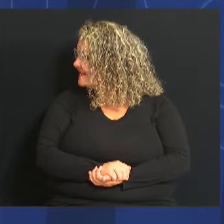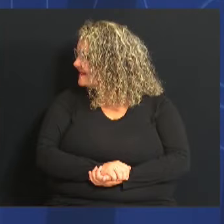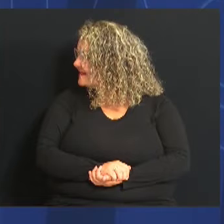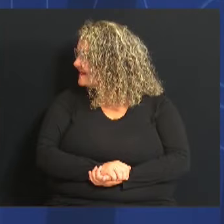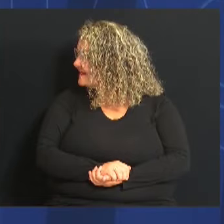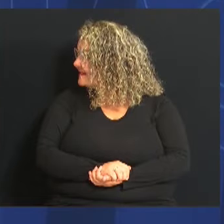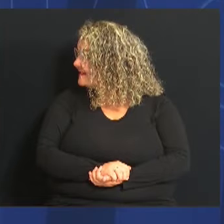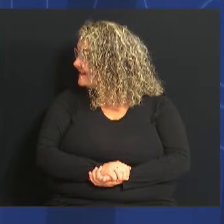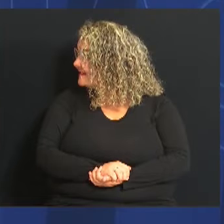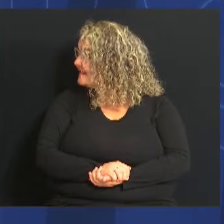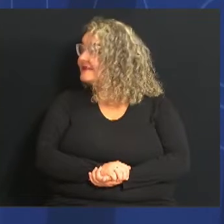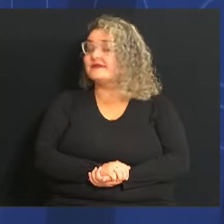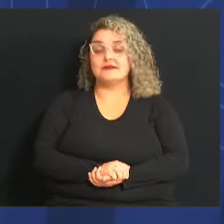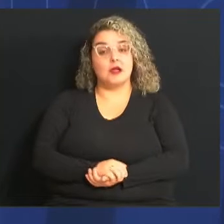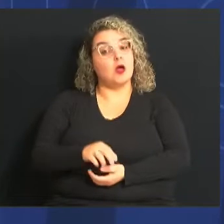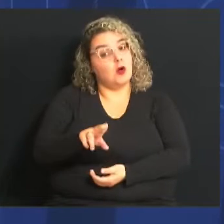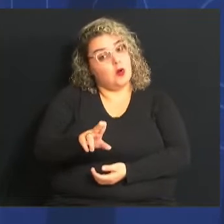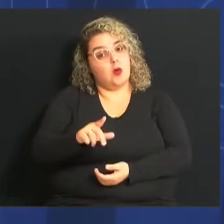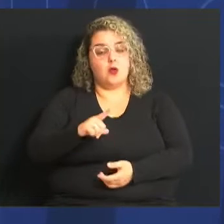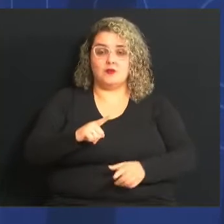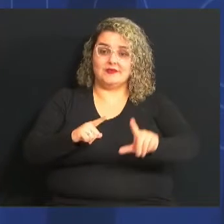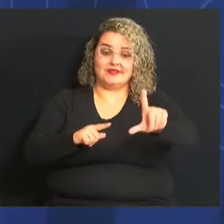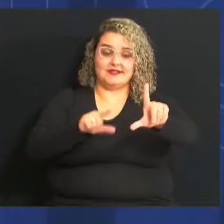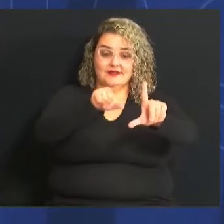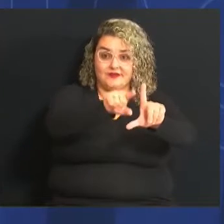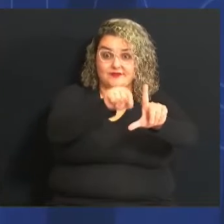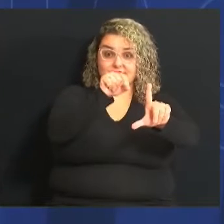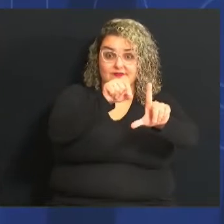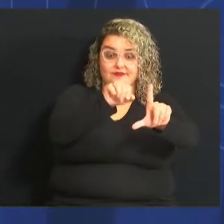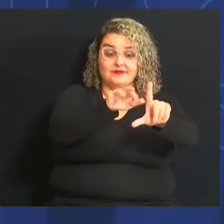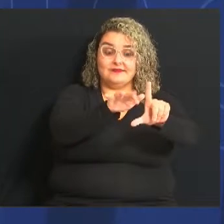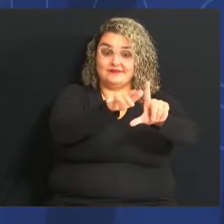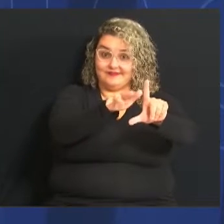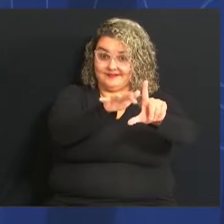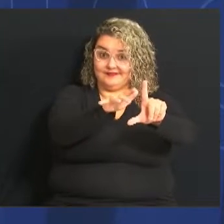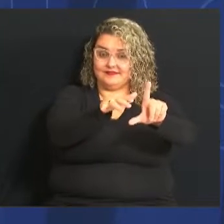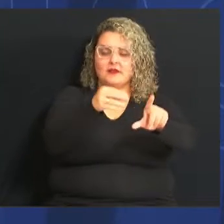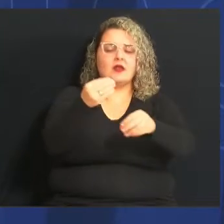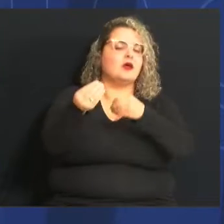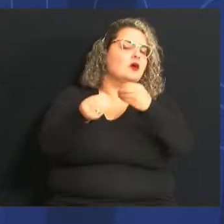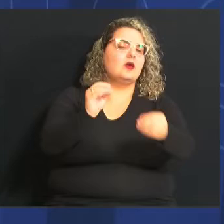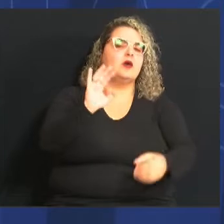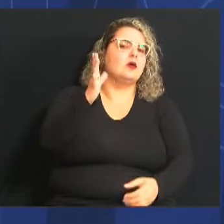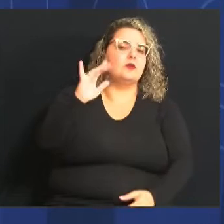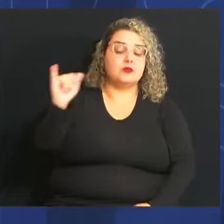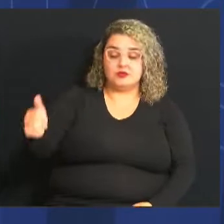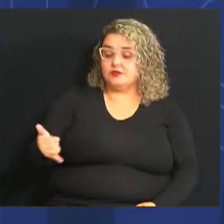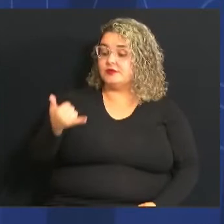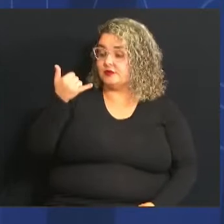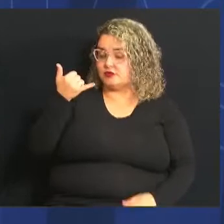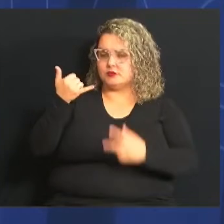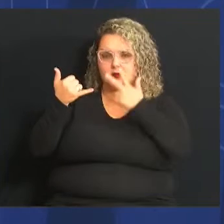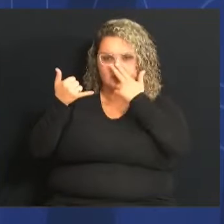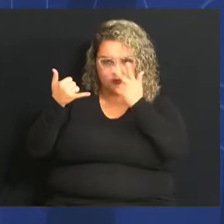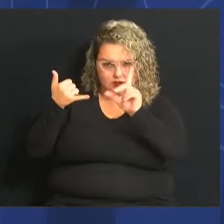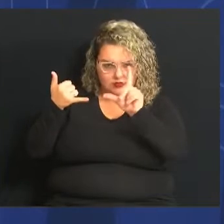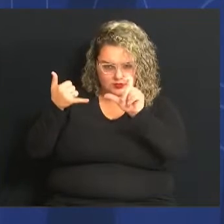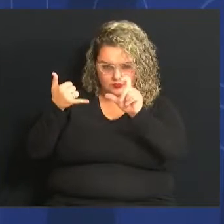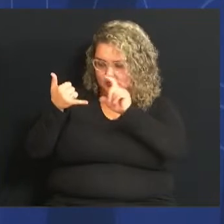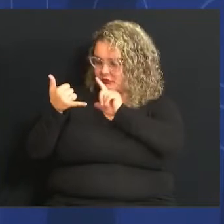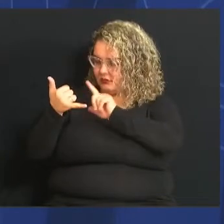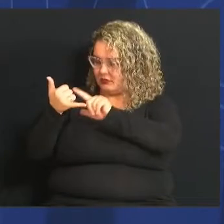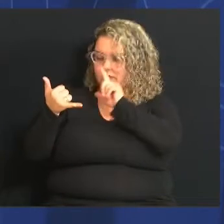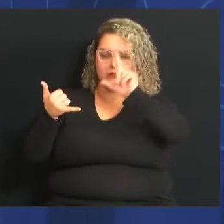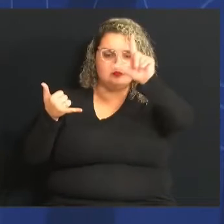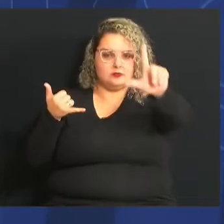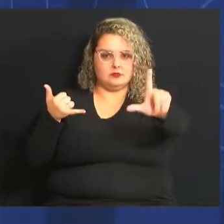978293776. Ou você tem a opção de enviar uma mensagem através do nosso QR Code. Com a câmera do seu celular apontada